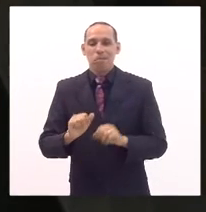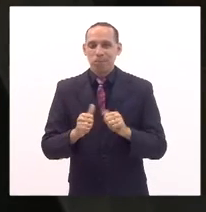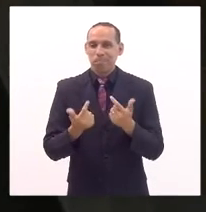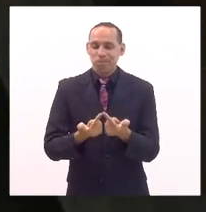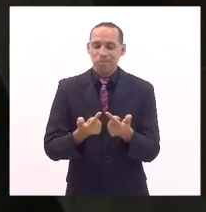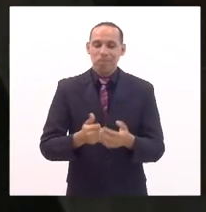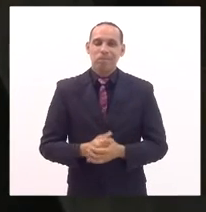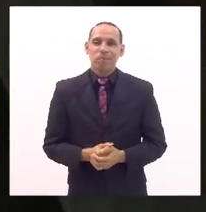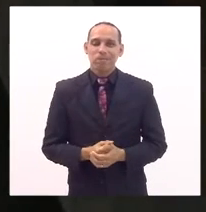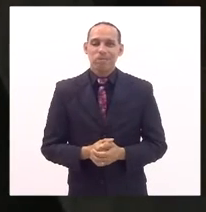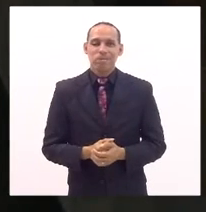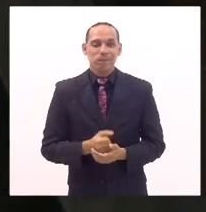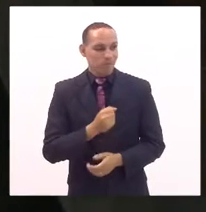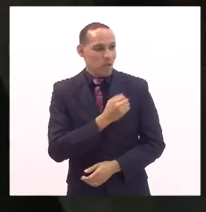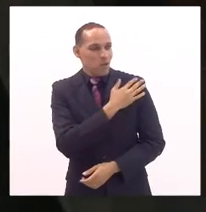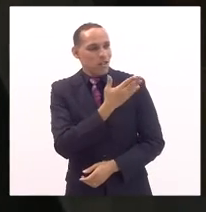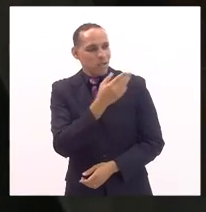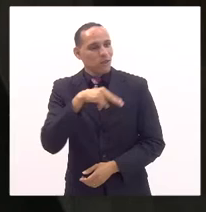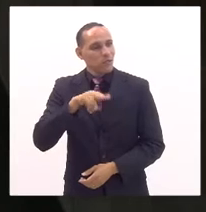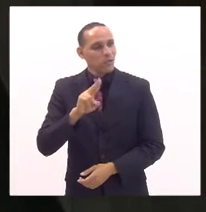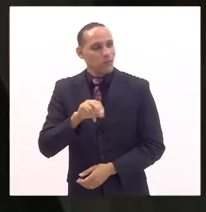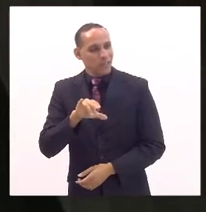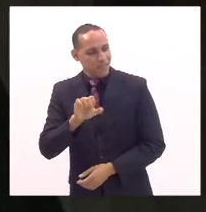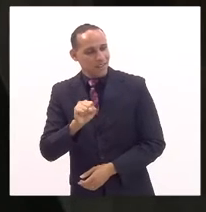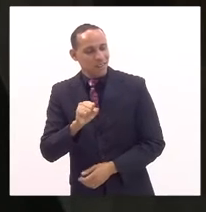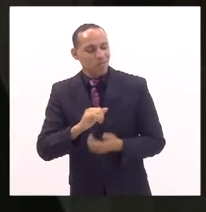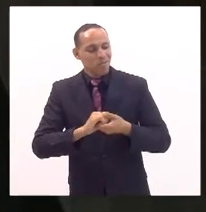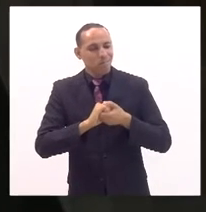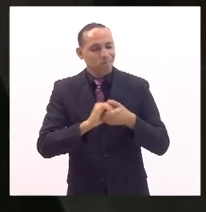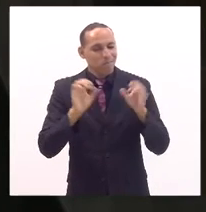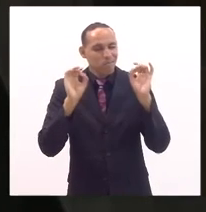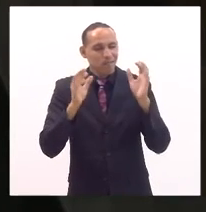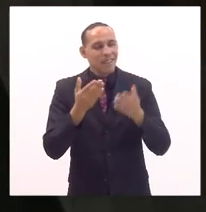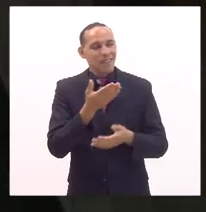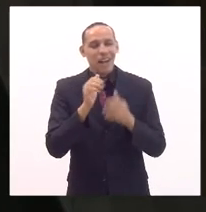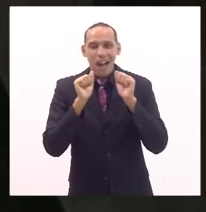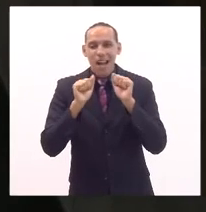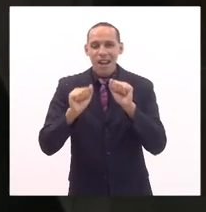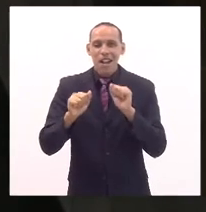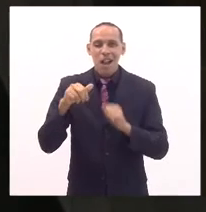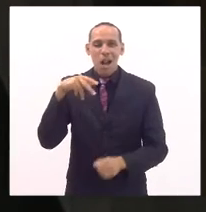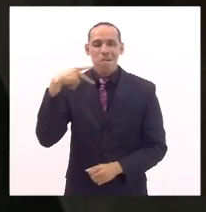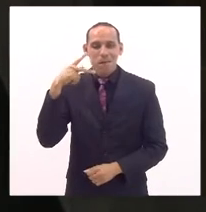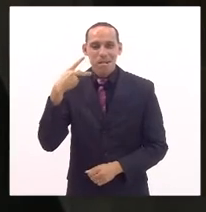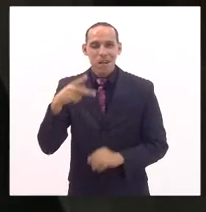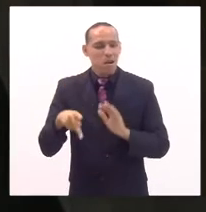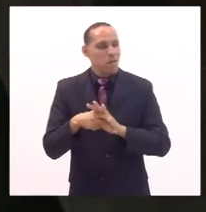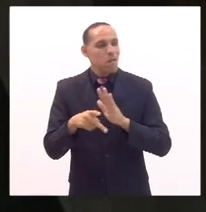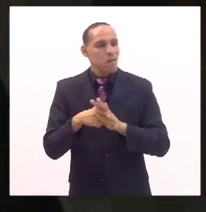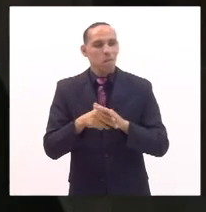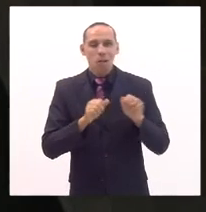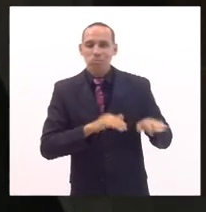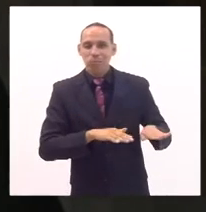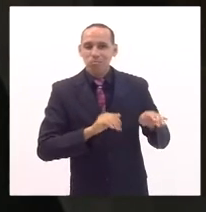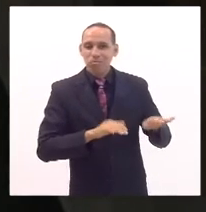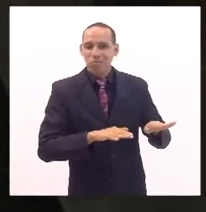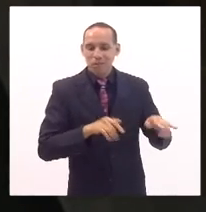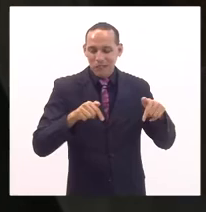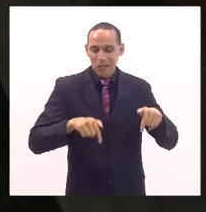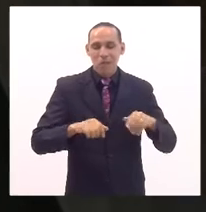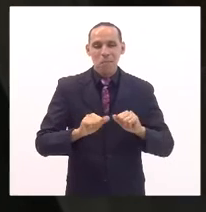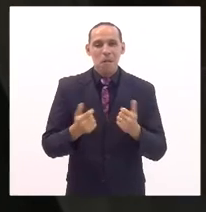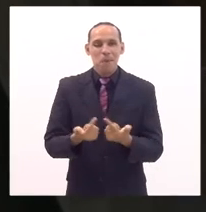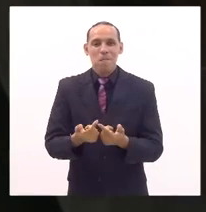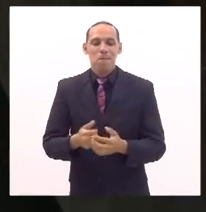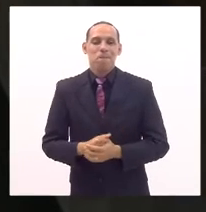Assembleia Legislativa Coronel Nunes saudação especial o assessor parlamentar aqui do exército Assembleia Legislativa